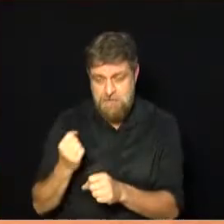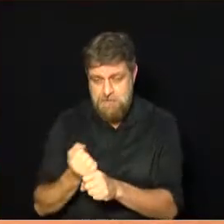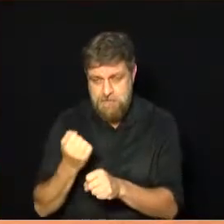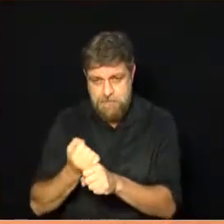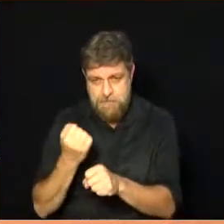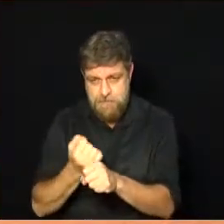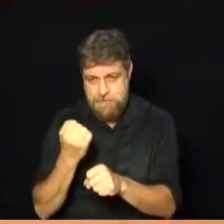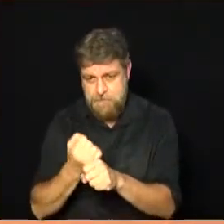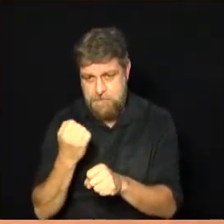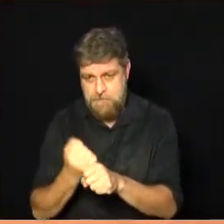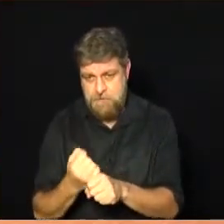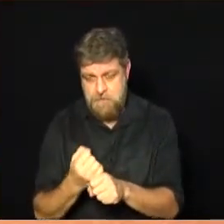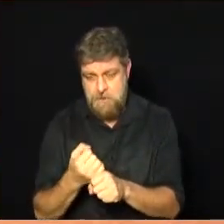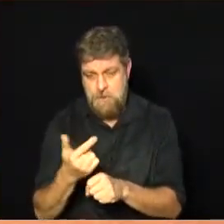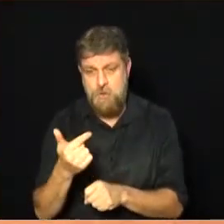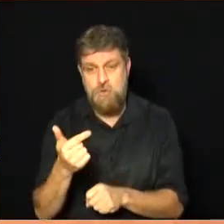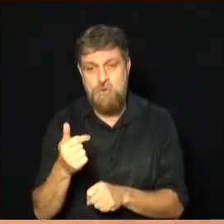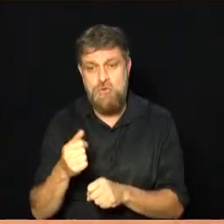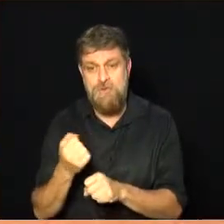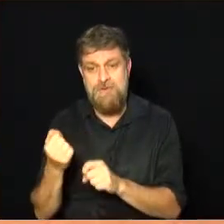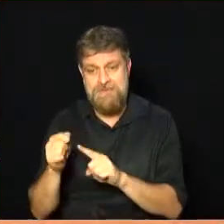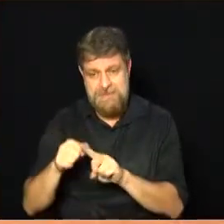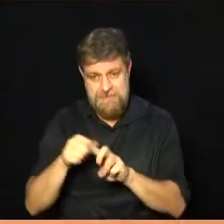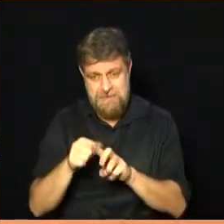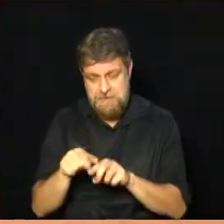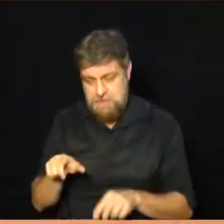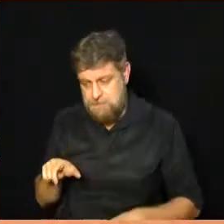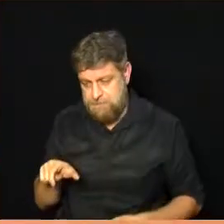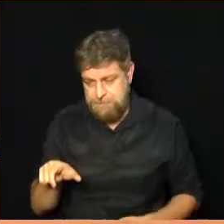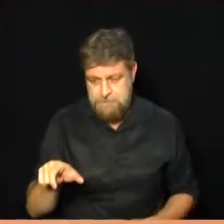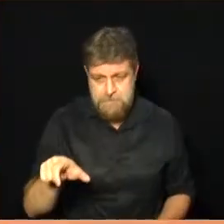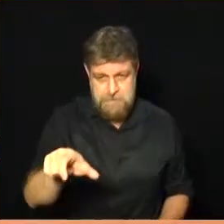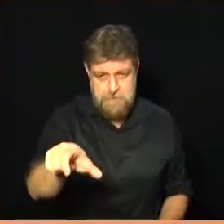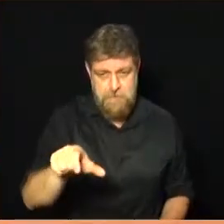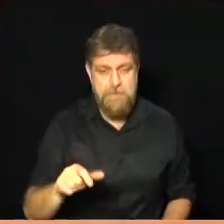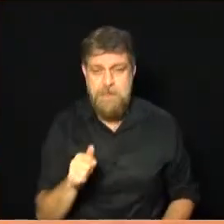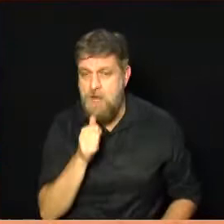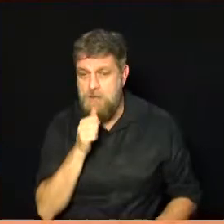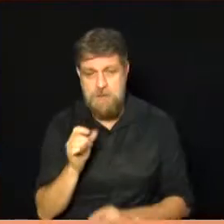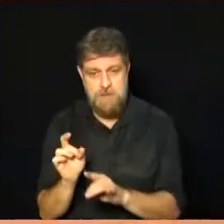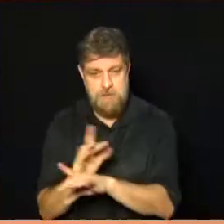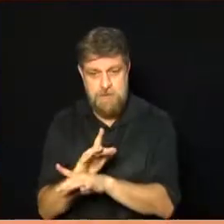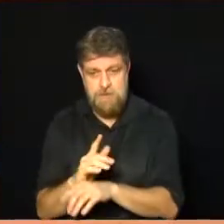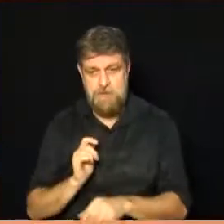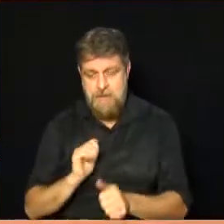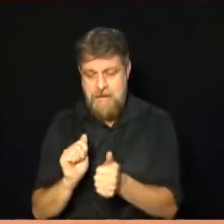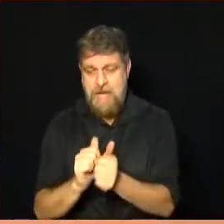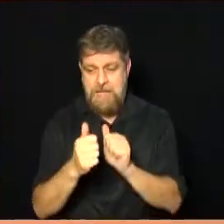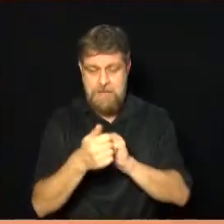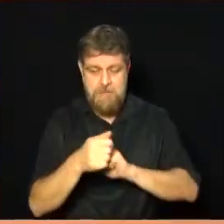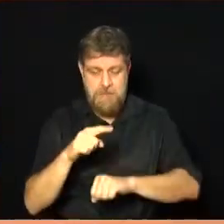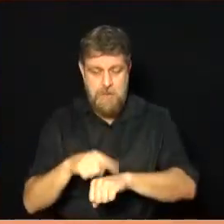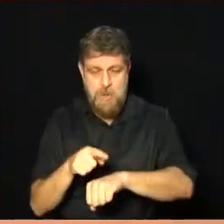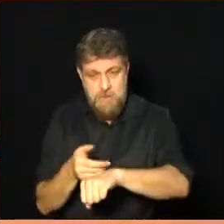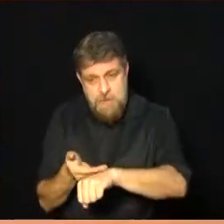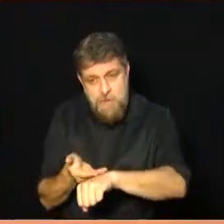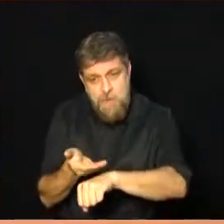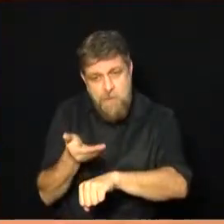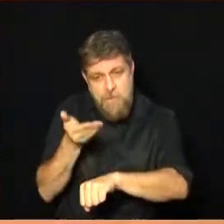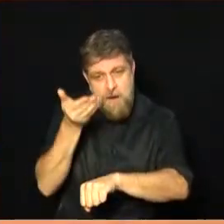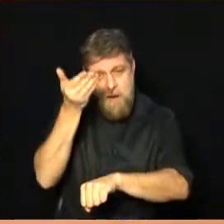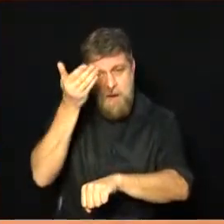do BRT Campo Grande, trechos 2, 3 e 4, visando adequar o prazo necessário para